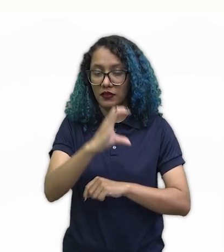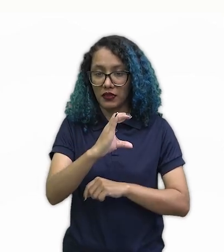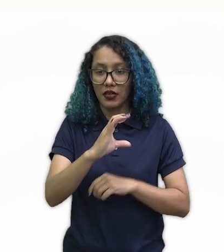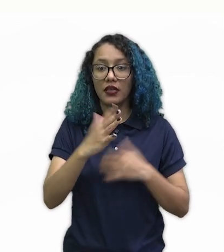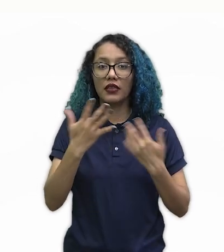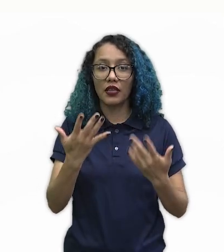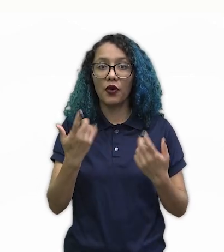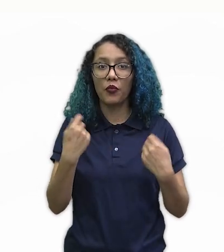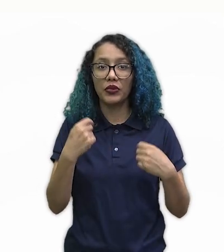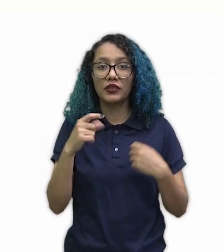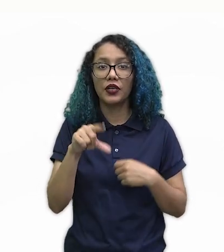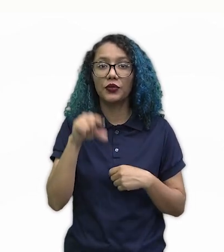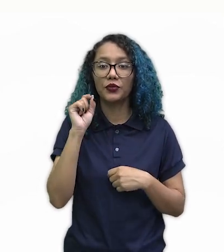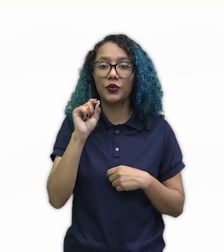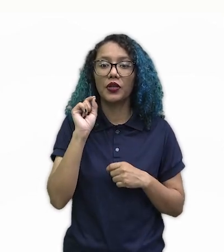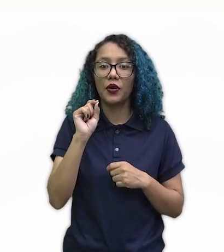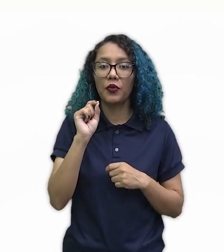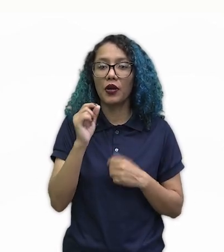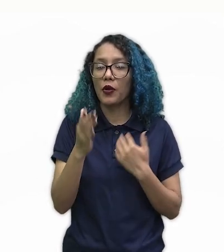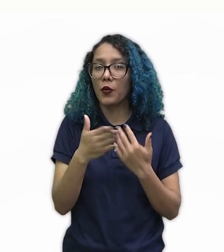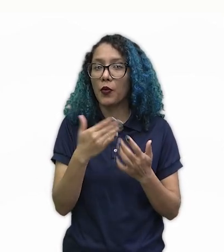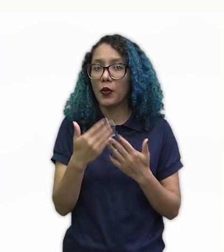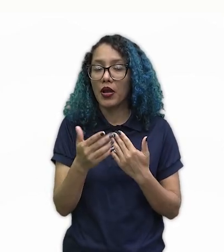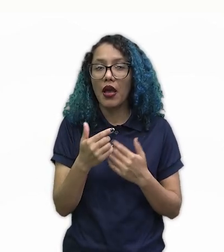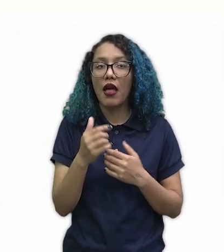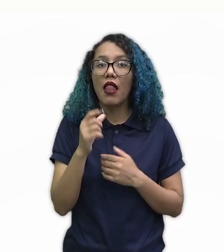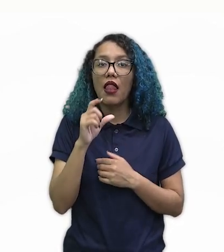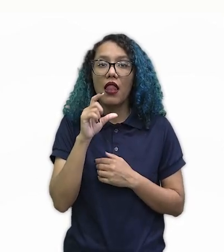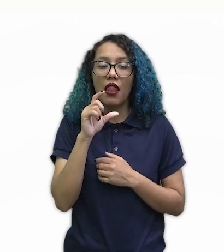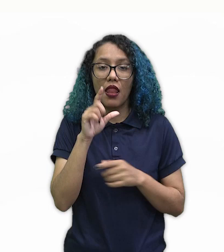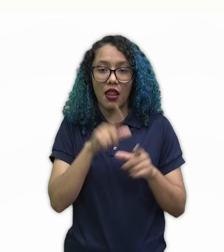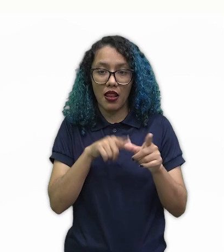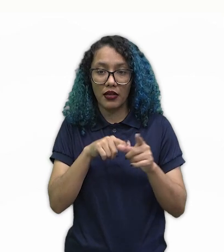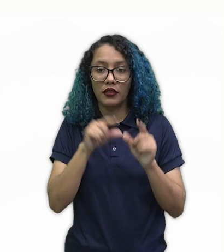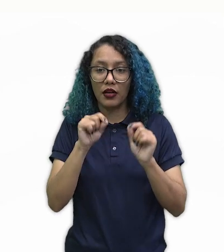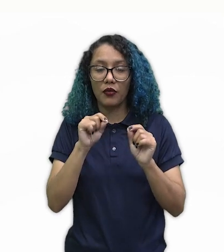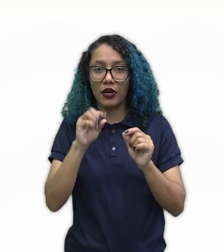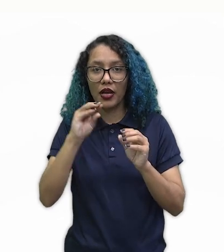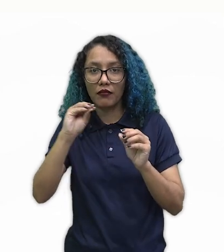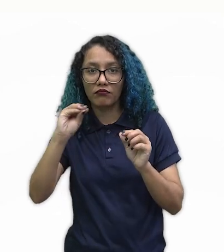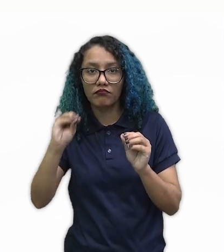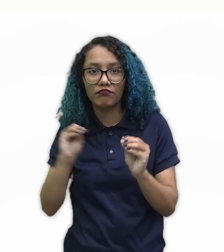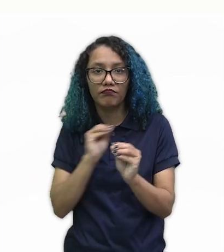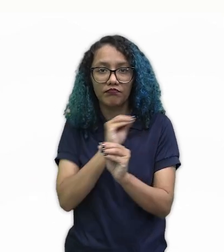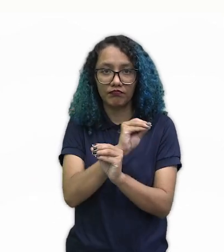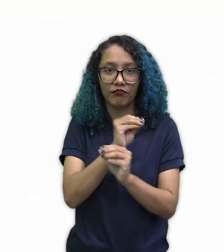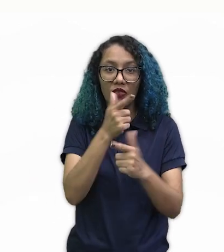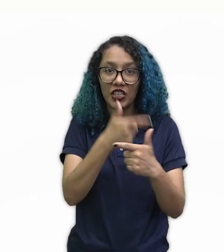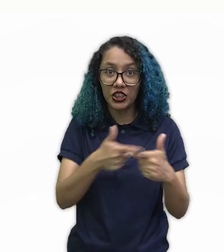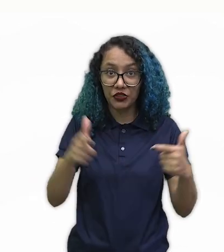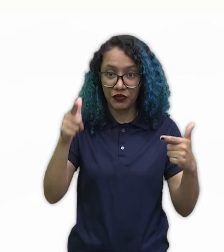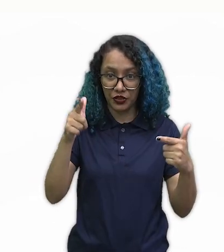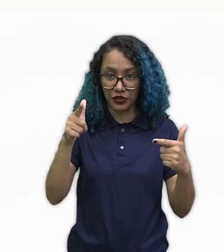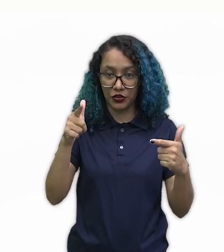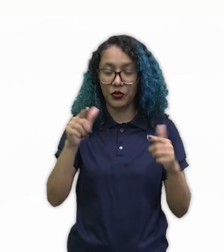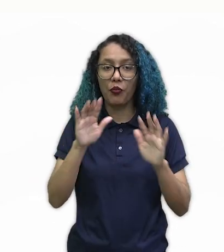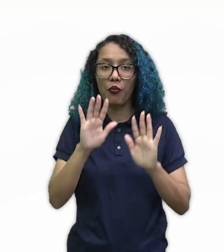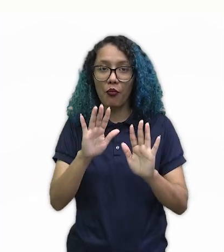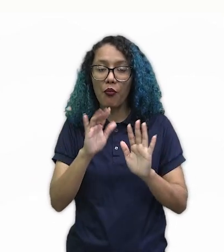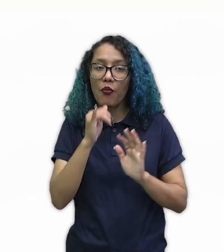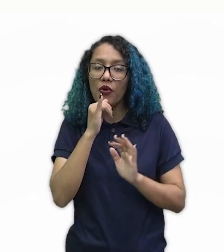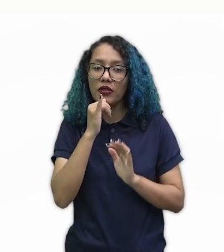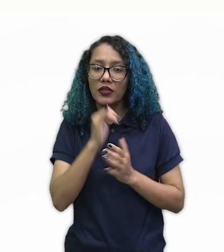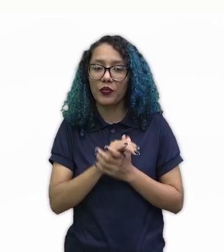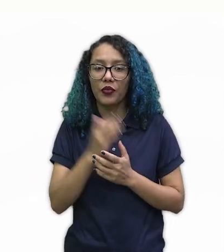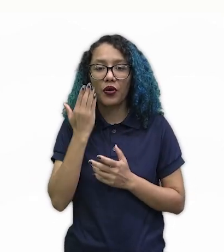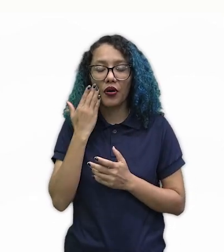pode escolher uma das duas letras, passar para o outro lado dividindo. Então, por exemplo, eu posso pegar